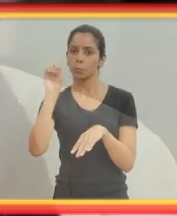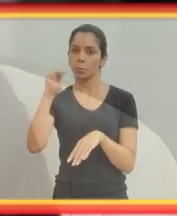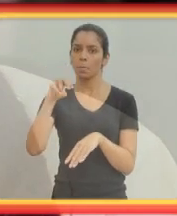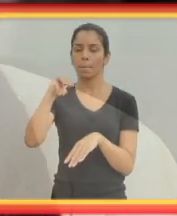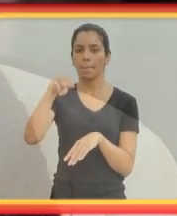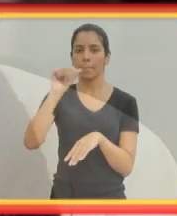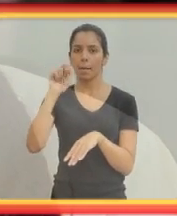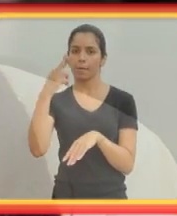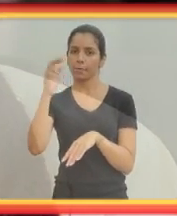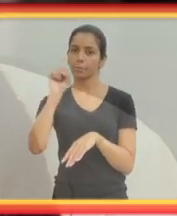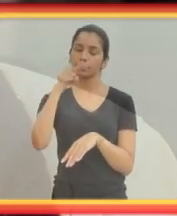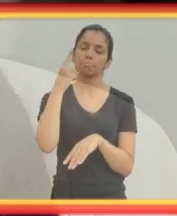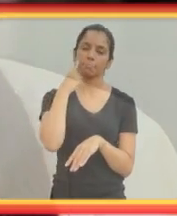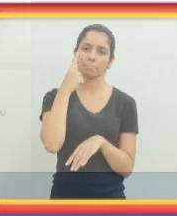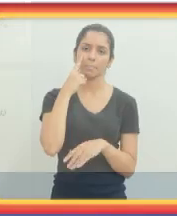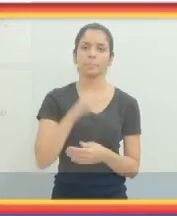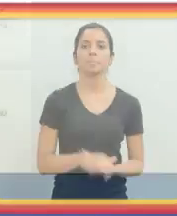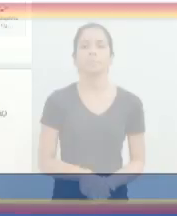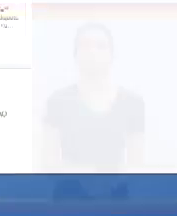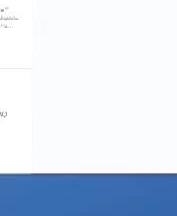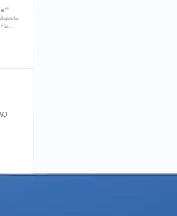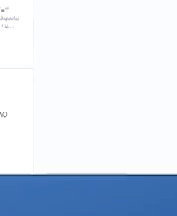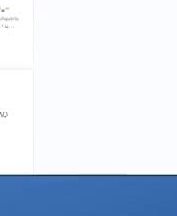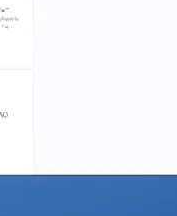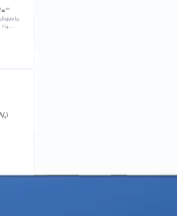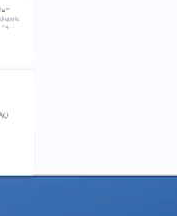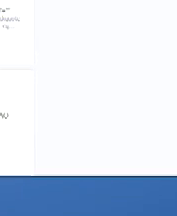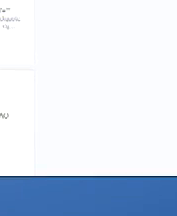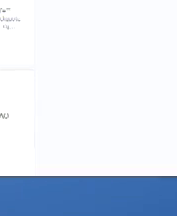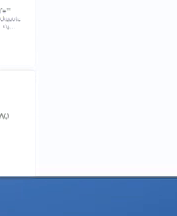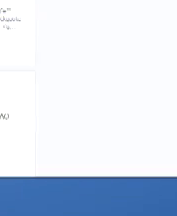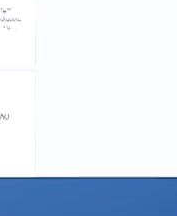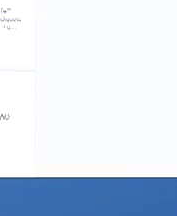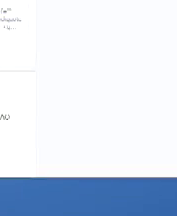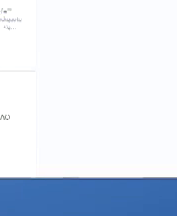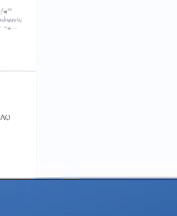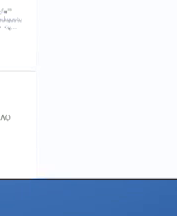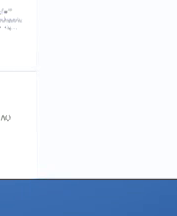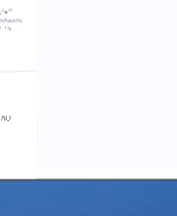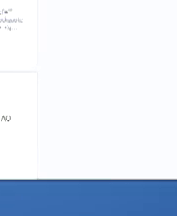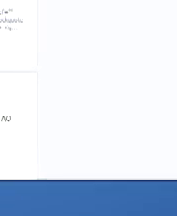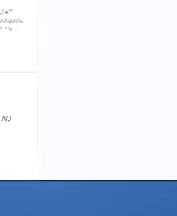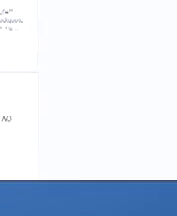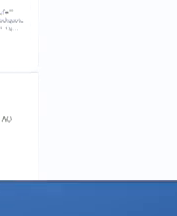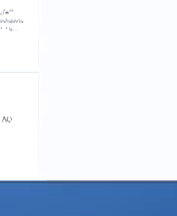Google, Menos Iguais ou Wilson Marques, você vai ver. Página do Facebook.